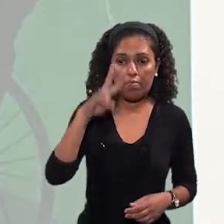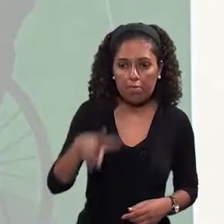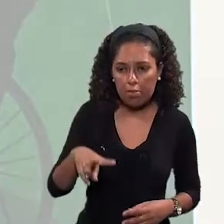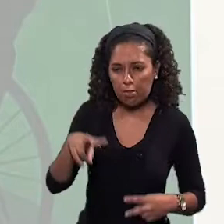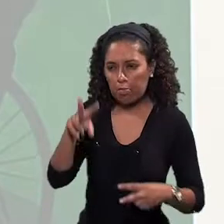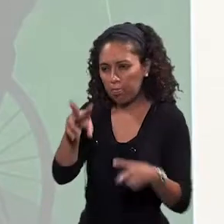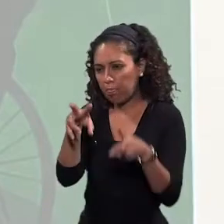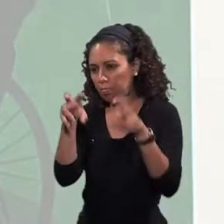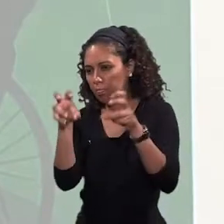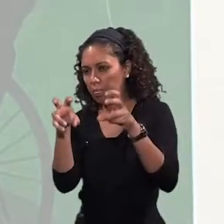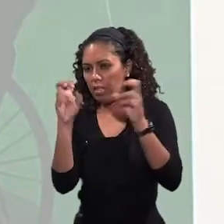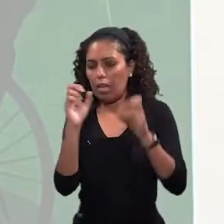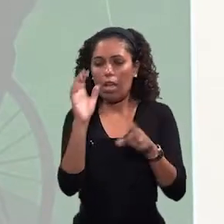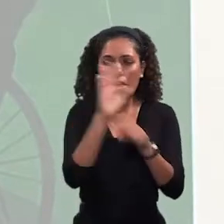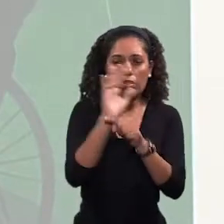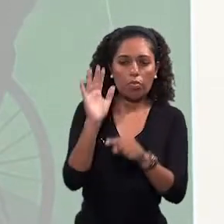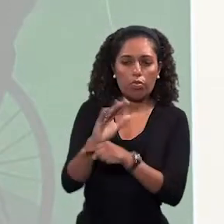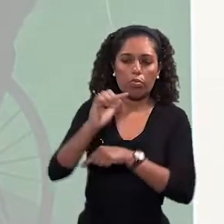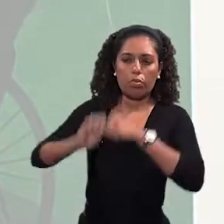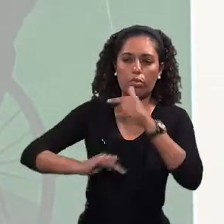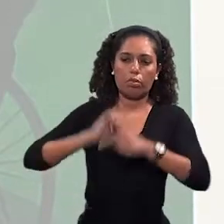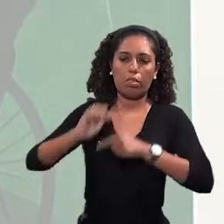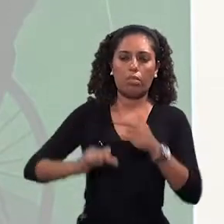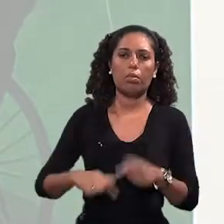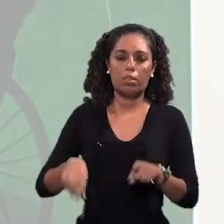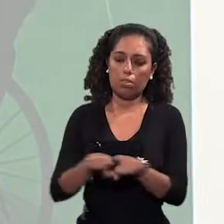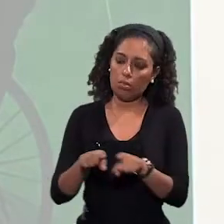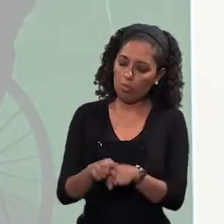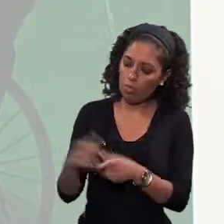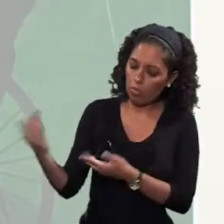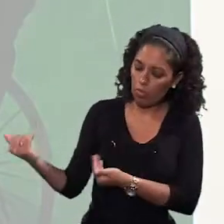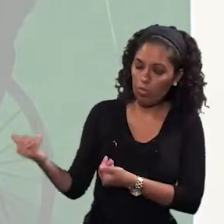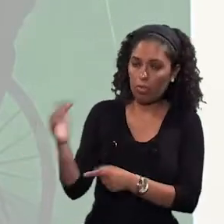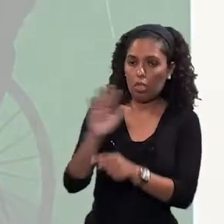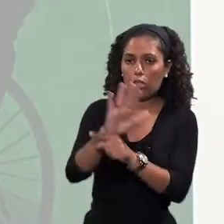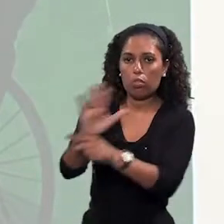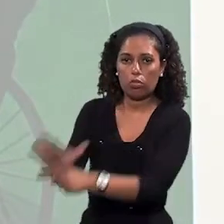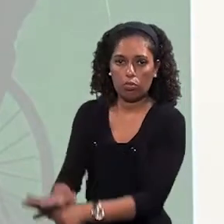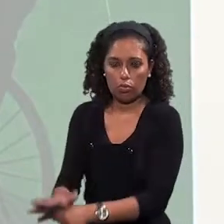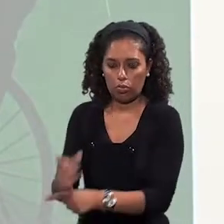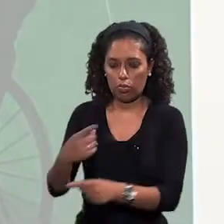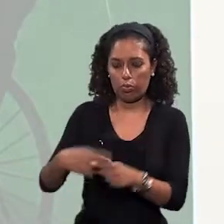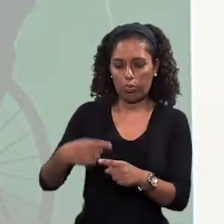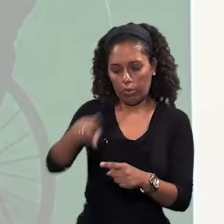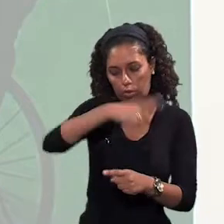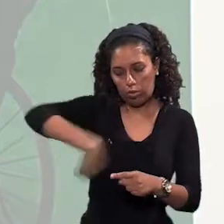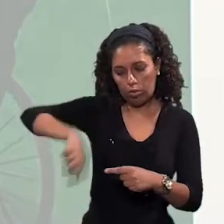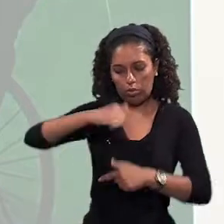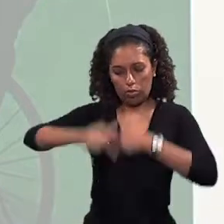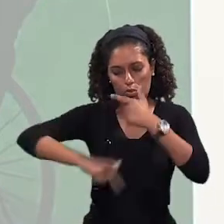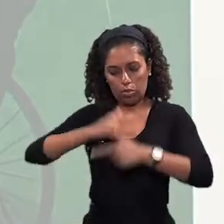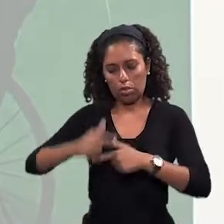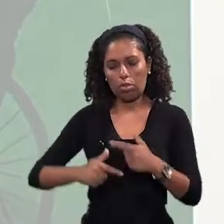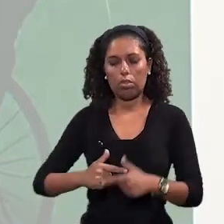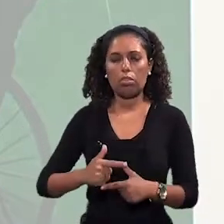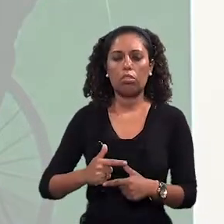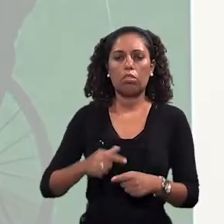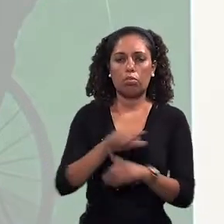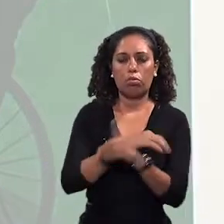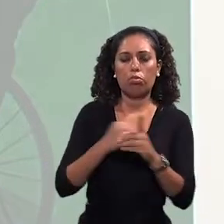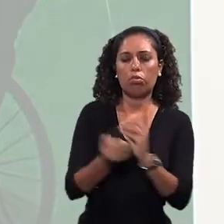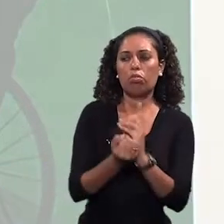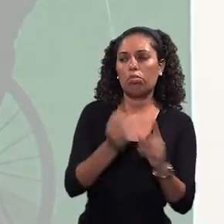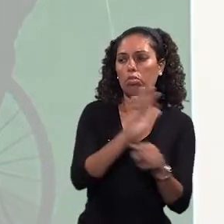olhar próprio, acho que facilita muito, né? E isso a juventude ajuda, porque afinal a gente tem essa atividade social muito grande, muito aguçada,